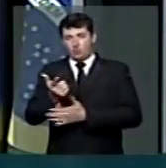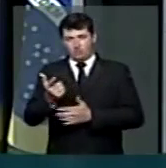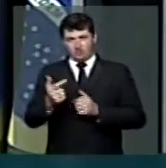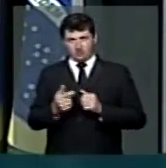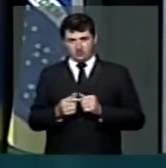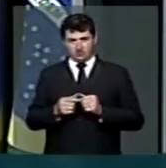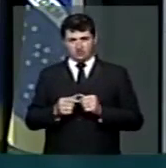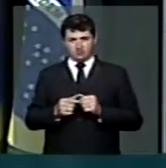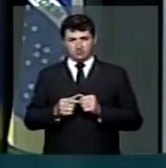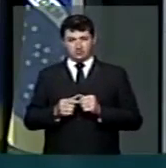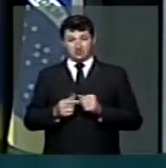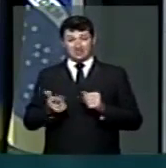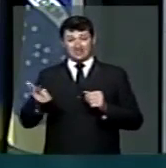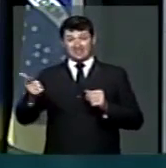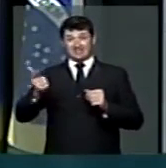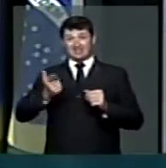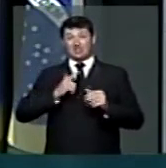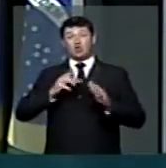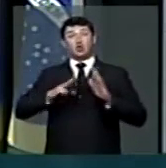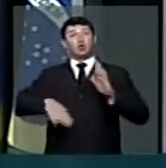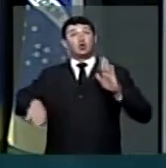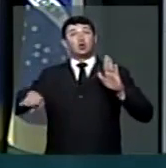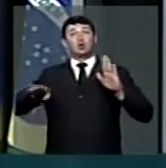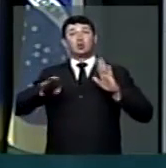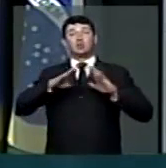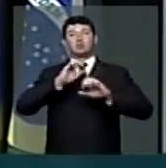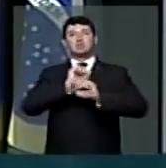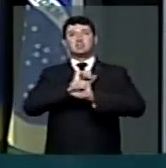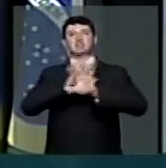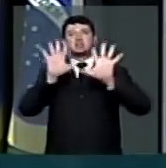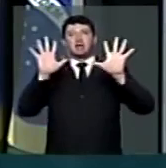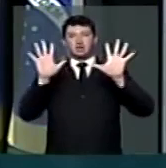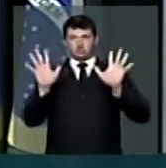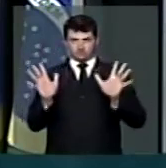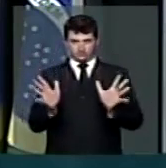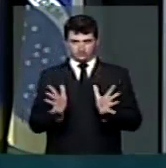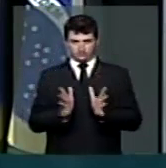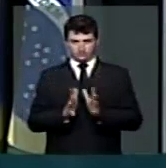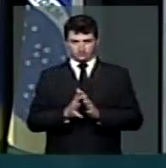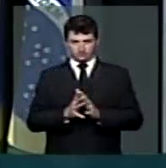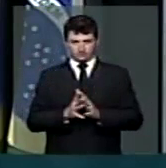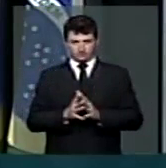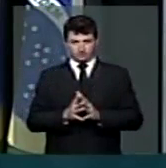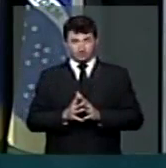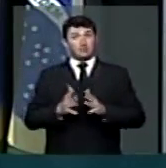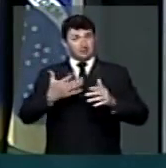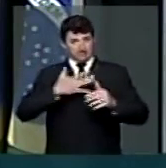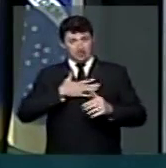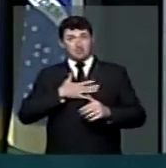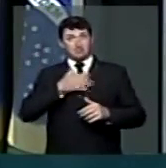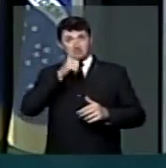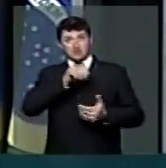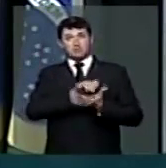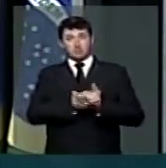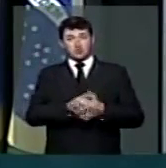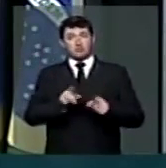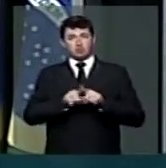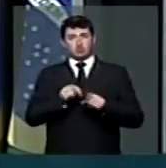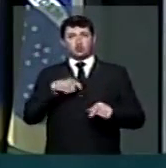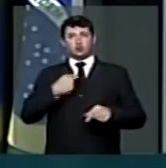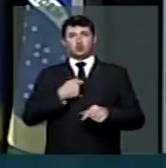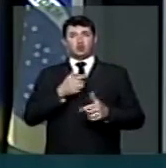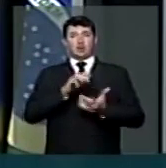adquirir, esteja absolutamente transparente. Isto e da minha esposa, com quem sou casado